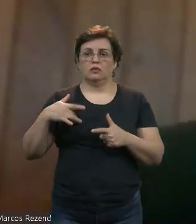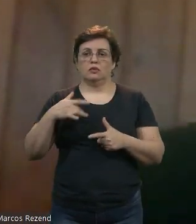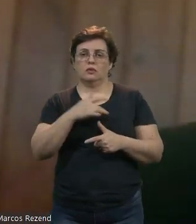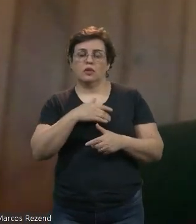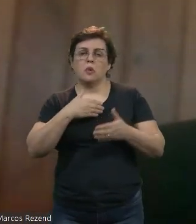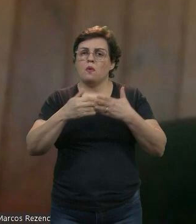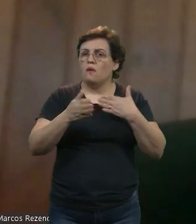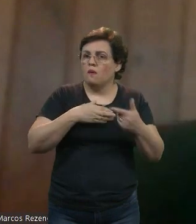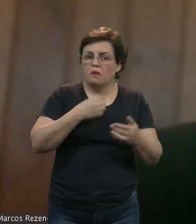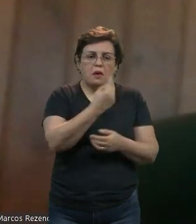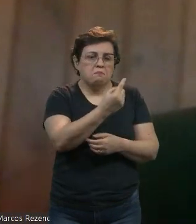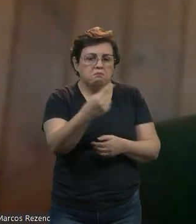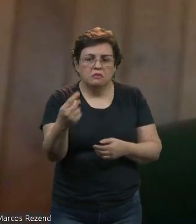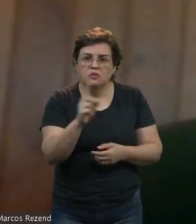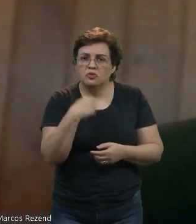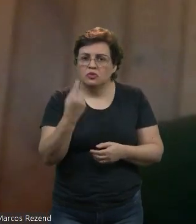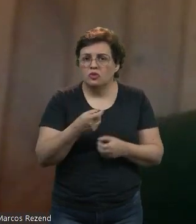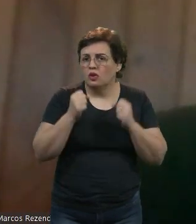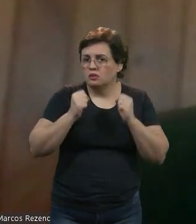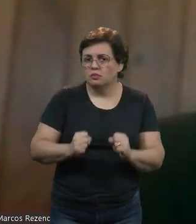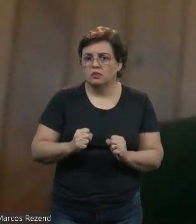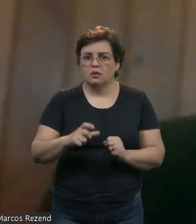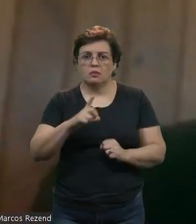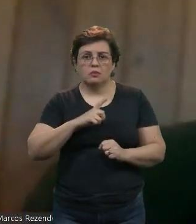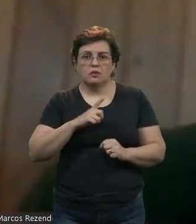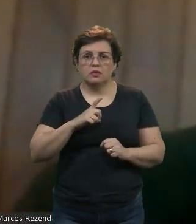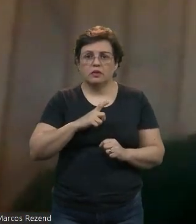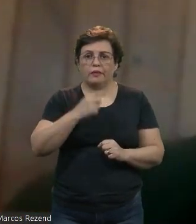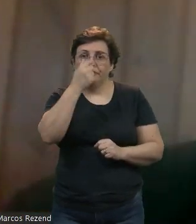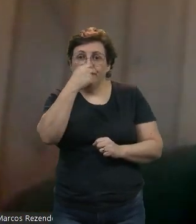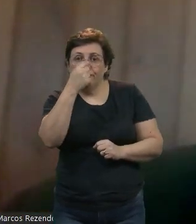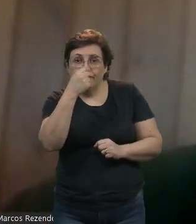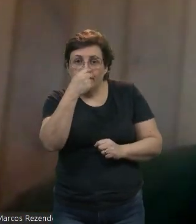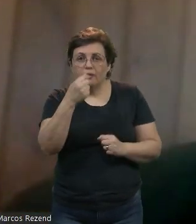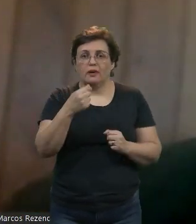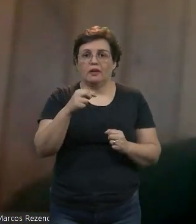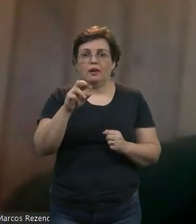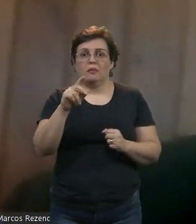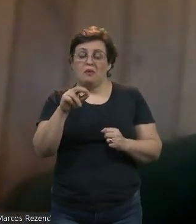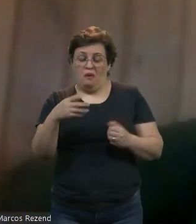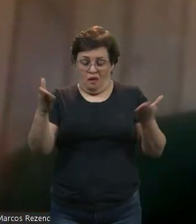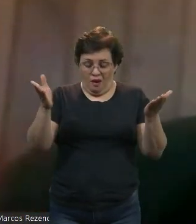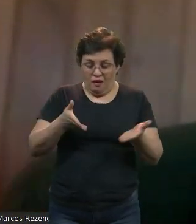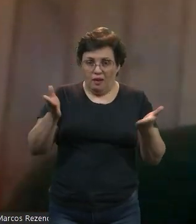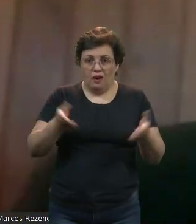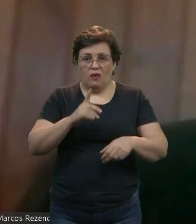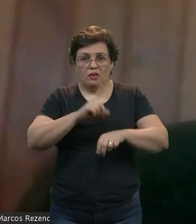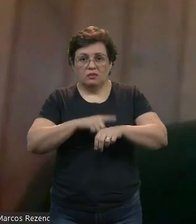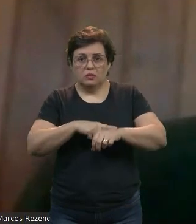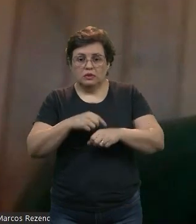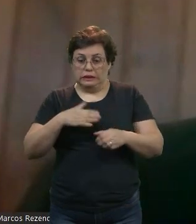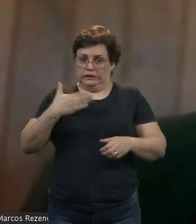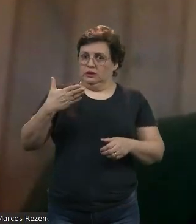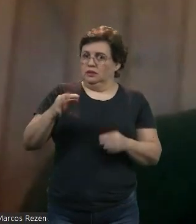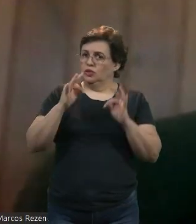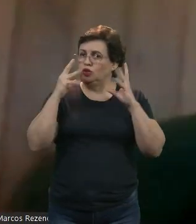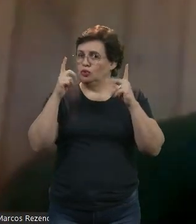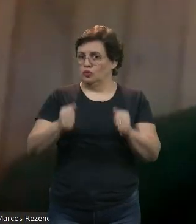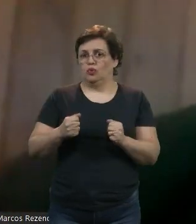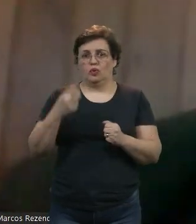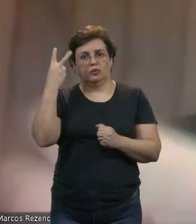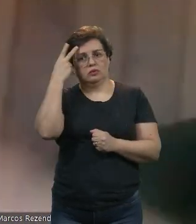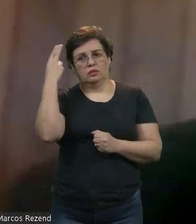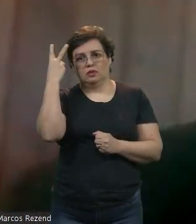nós podemos contrair uma gripe. E claro que a gripe, nesse momento, assusta todo mundo. E